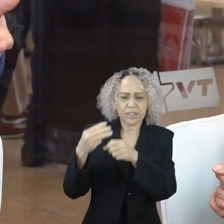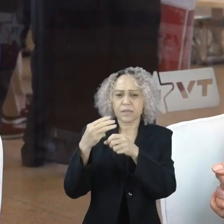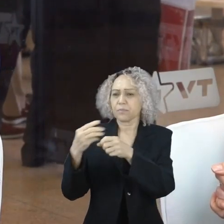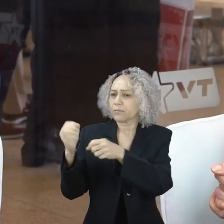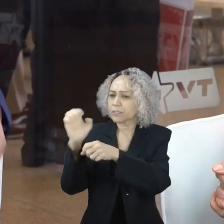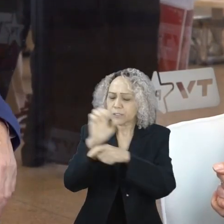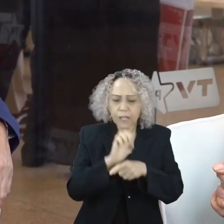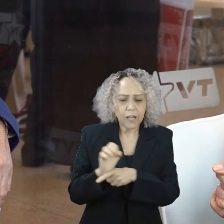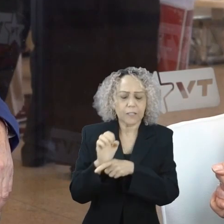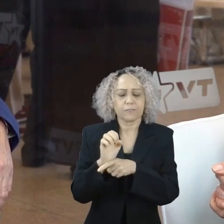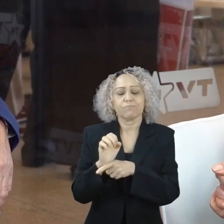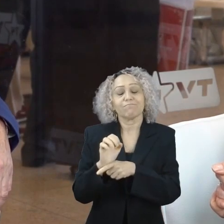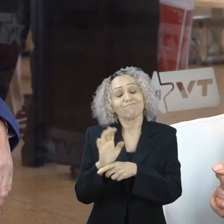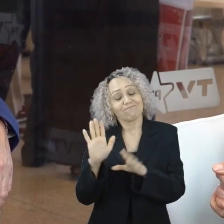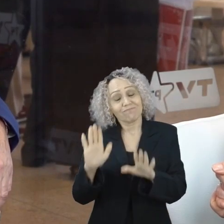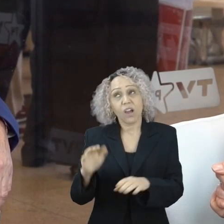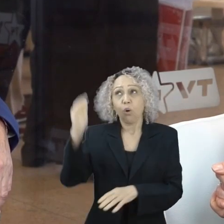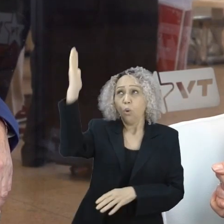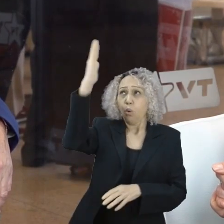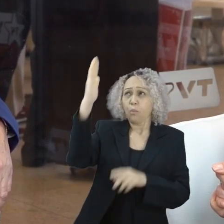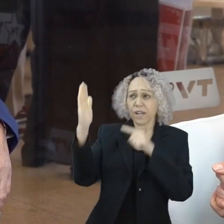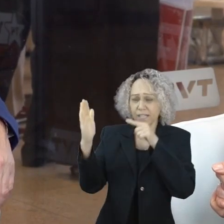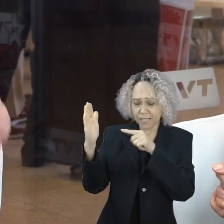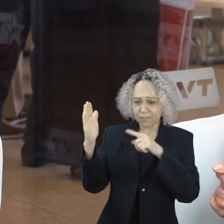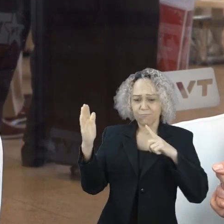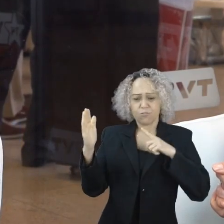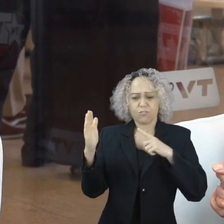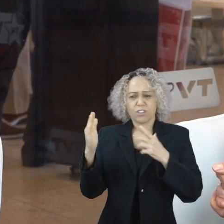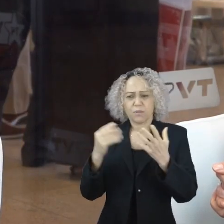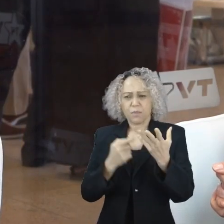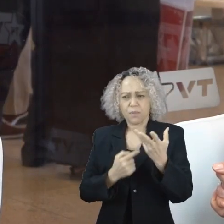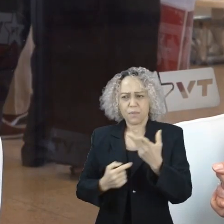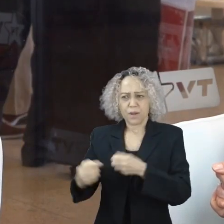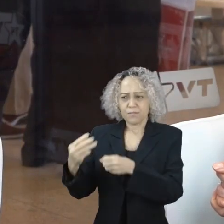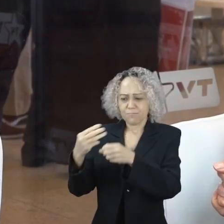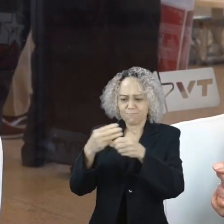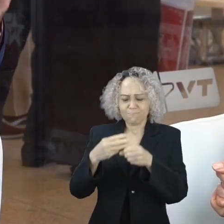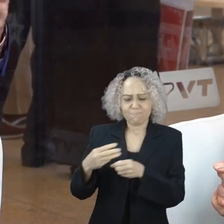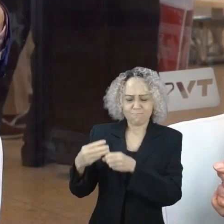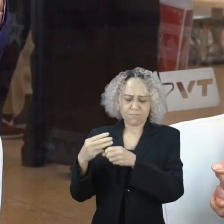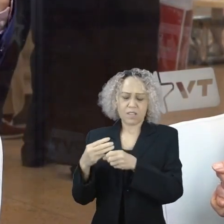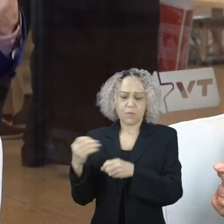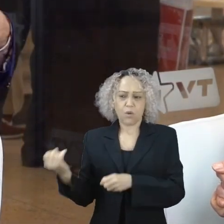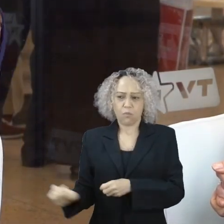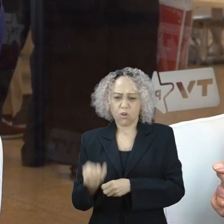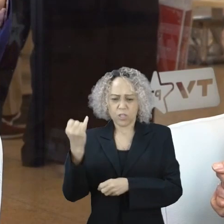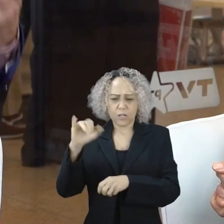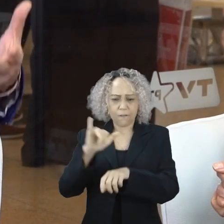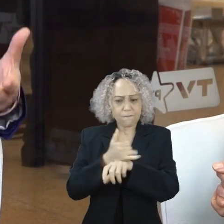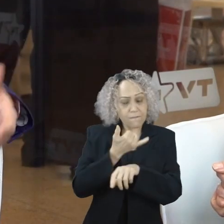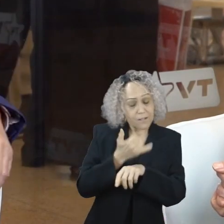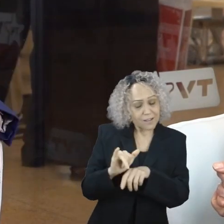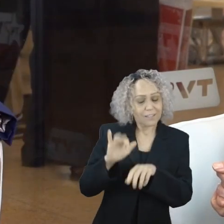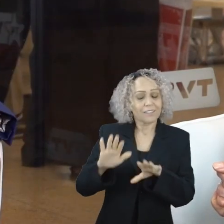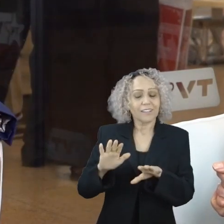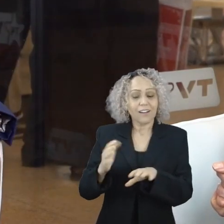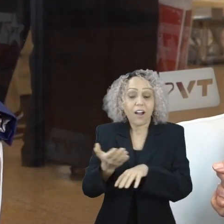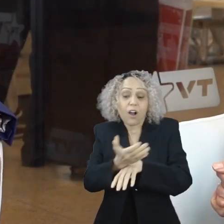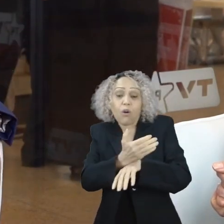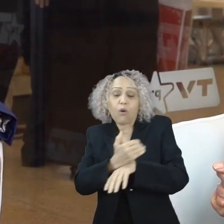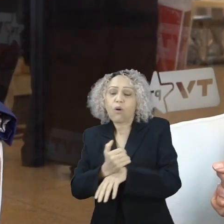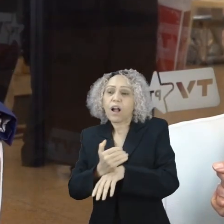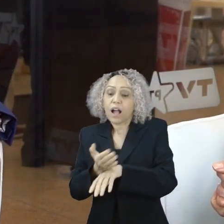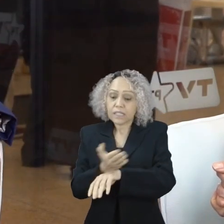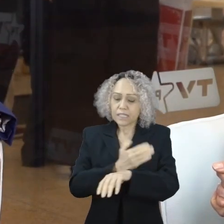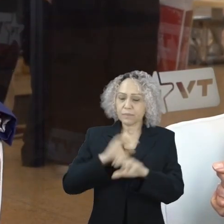estratégicos importantes que nós precisamos cuidar. Então é para dar uma chacoalhada no PT, uma animação